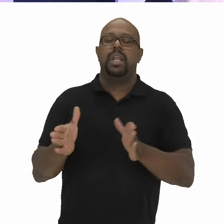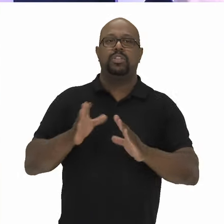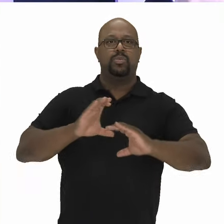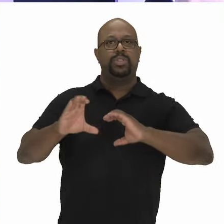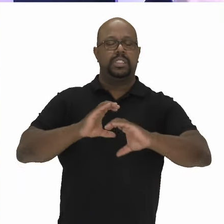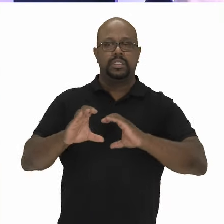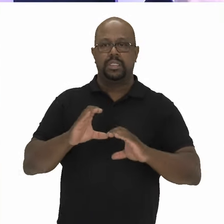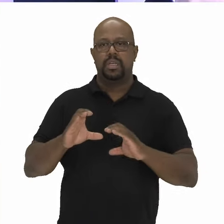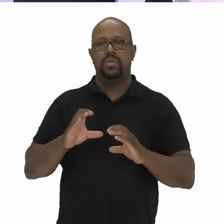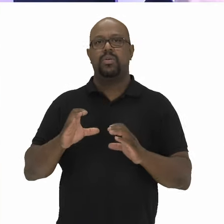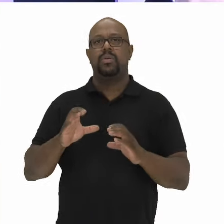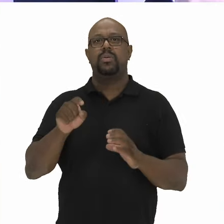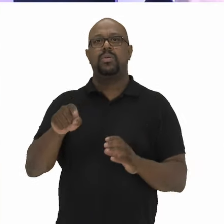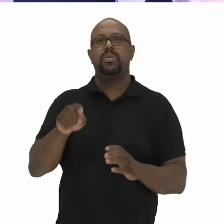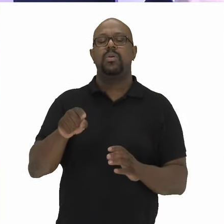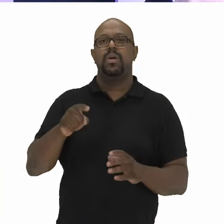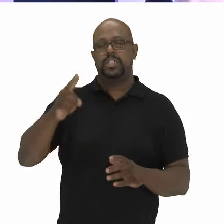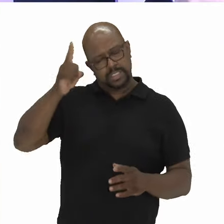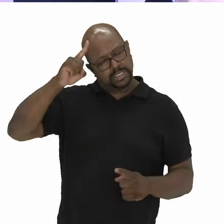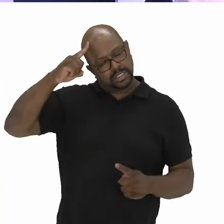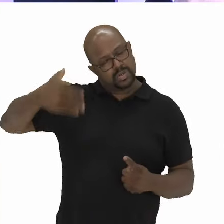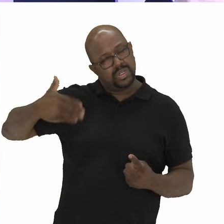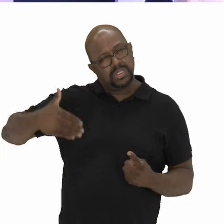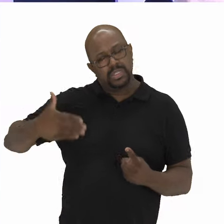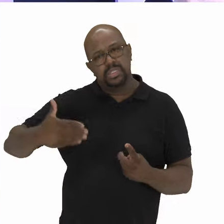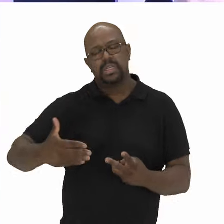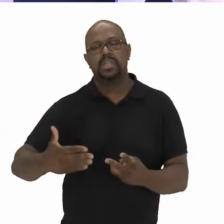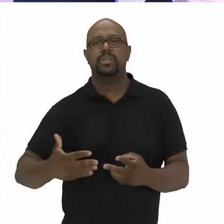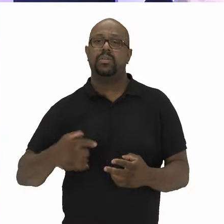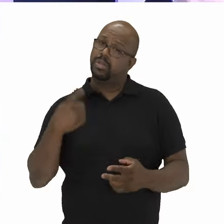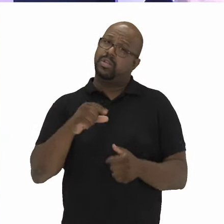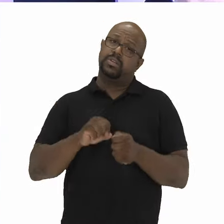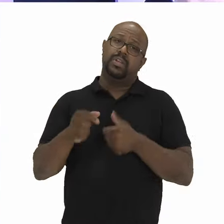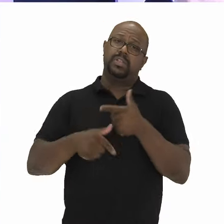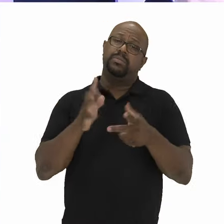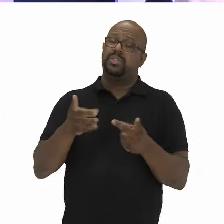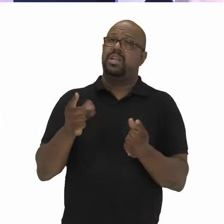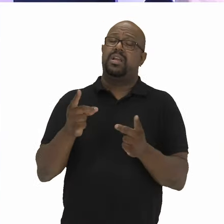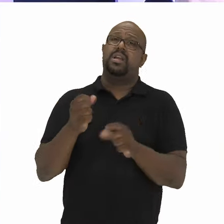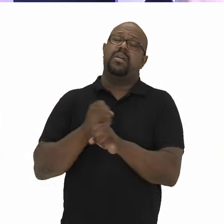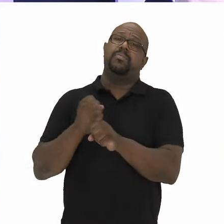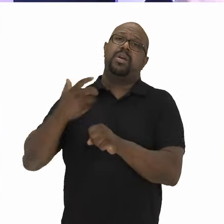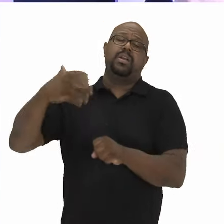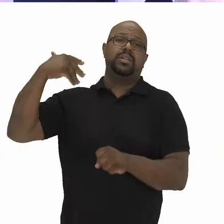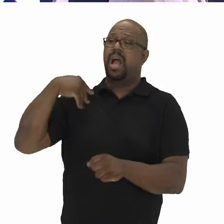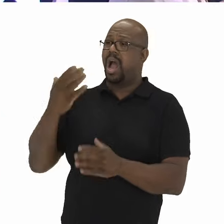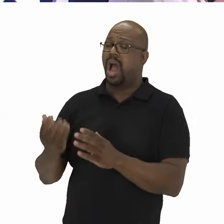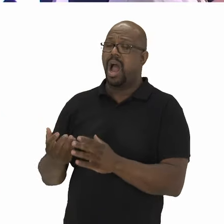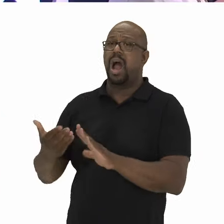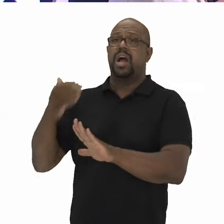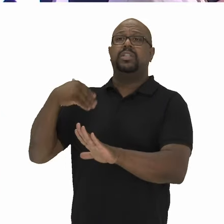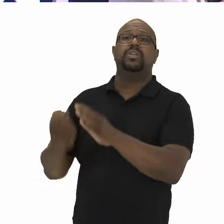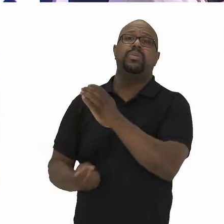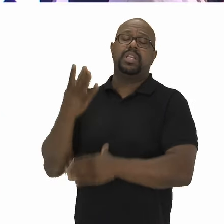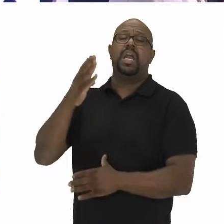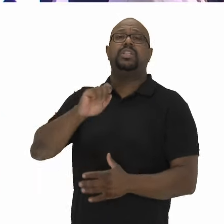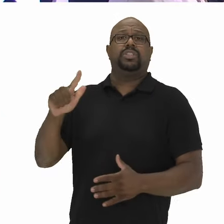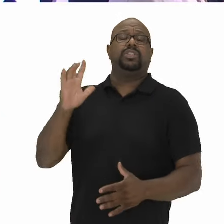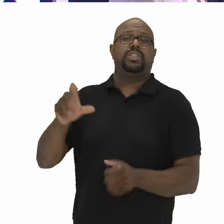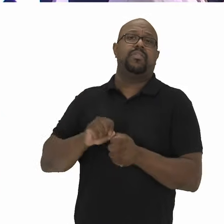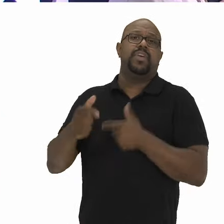acessibilidade comunicacional cotidianamente porque nós fazemos isso antes de criar escol a gente já